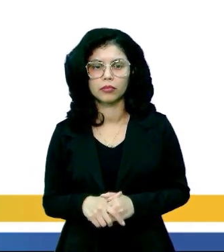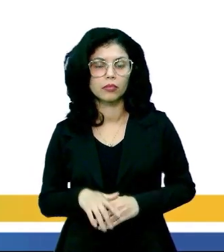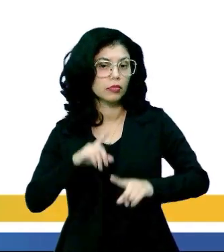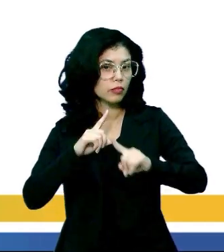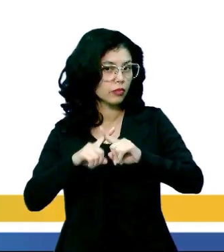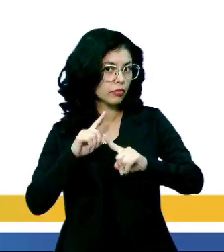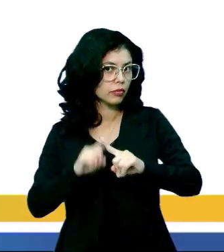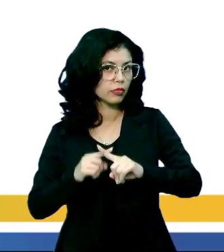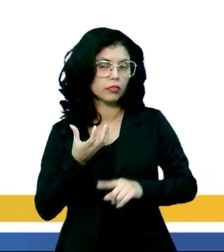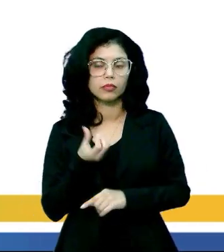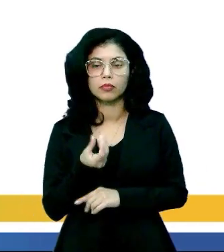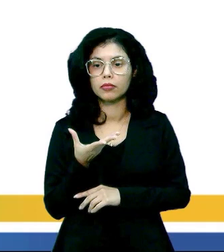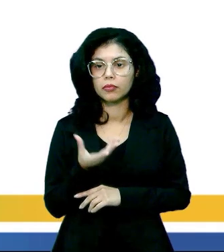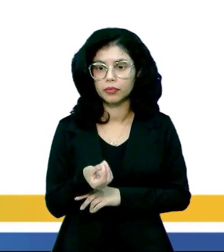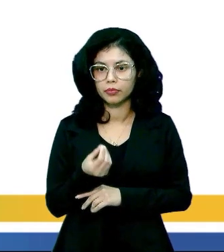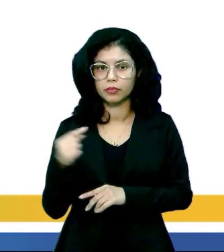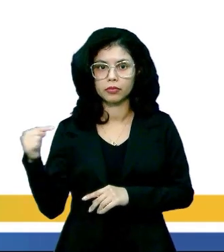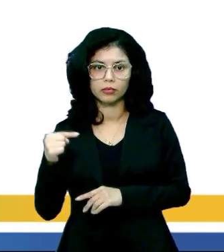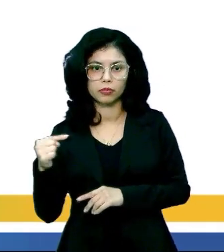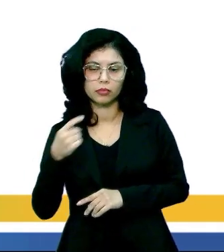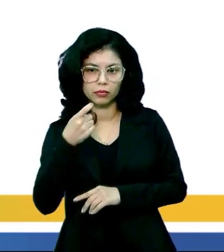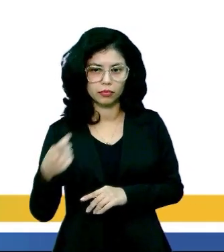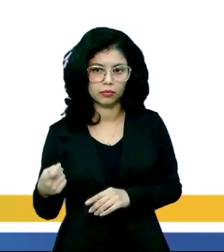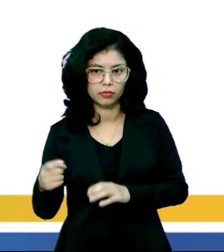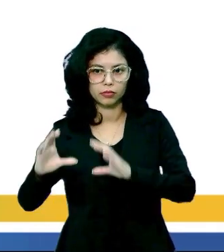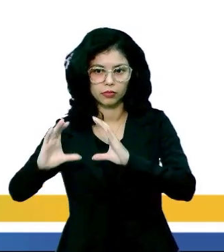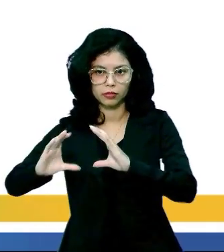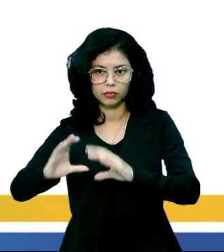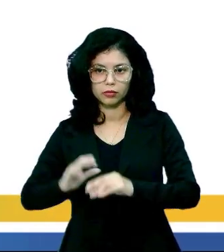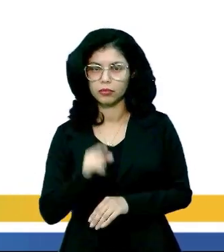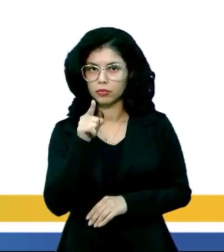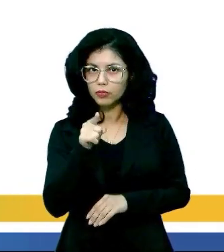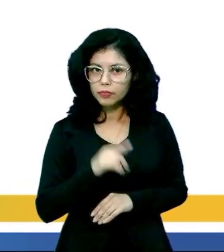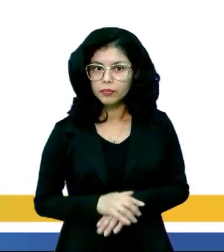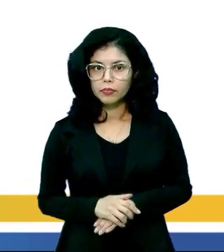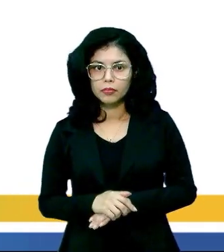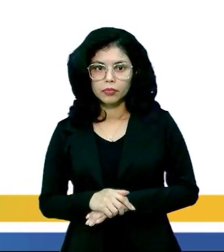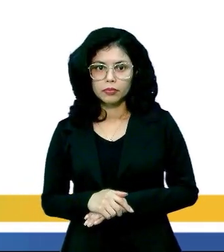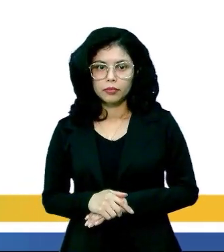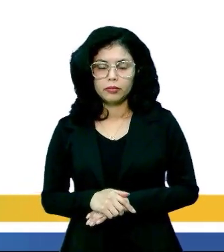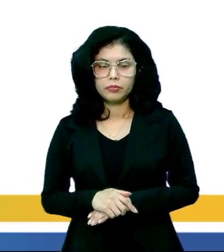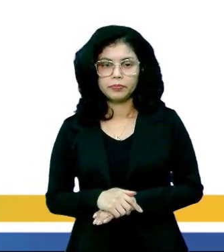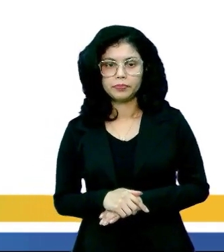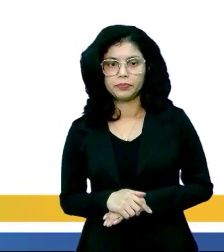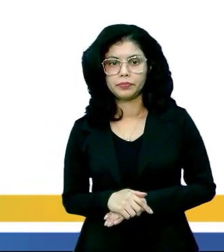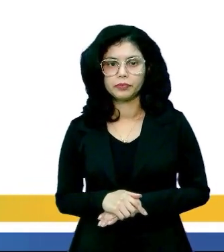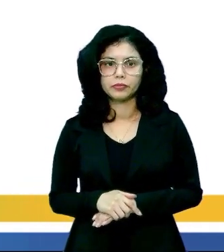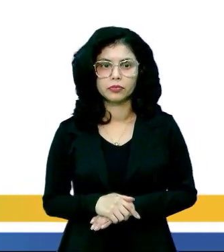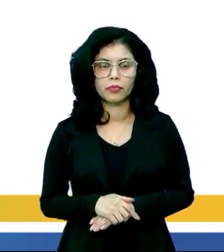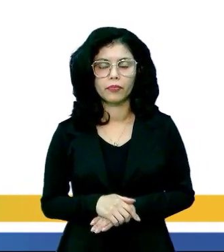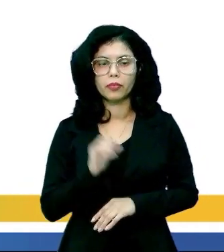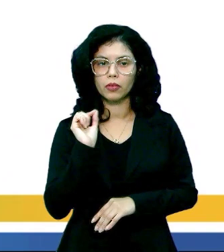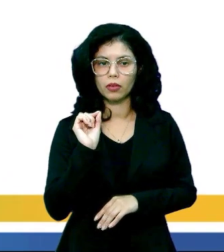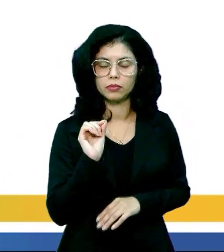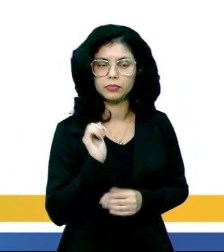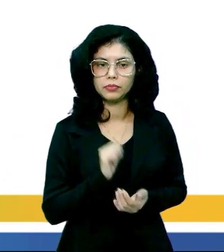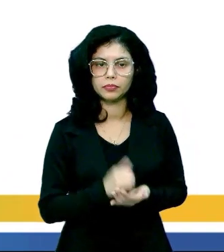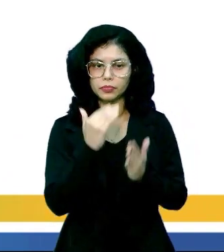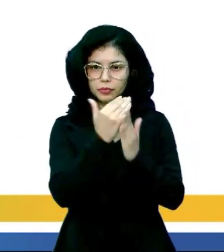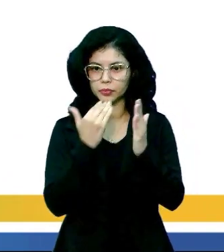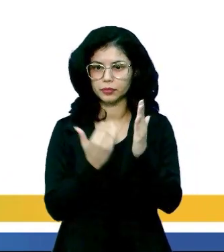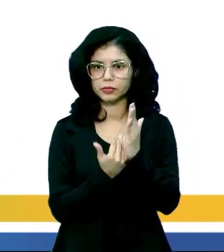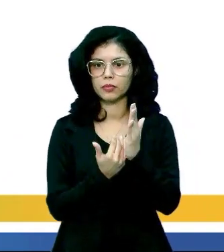0,04. Eu estou colocando tudo em ordem, pessoal, agora, para vocês, tá? O que é os 3% está ali